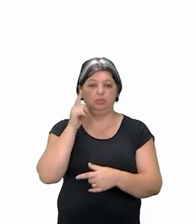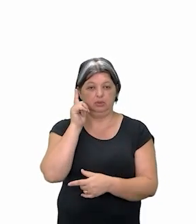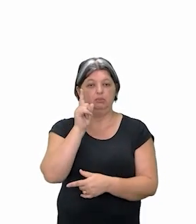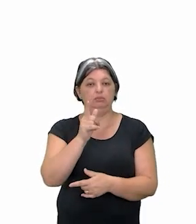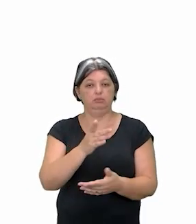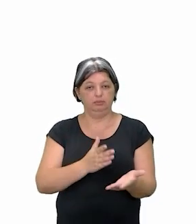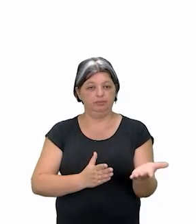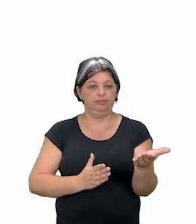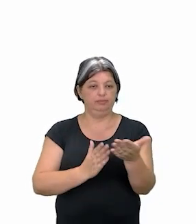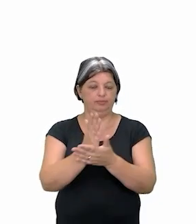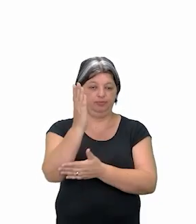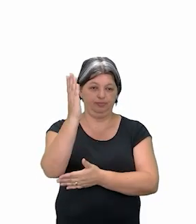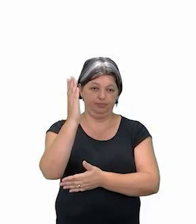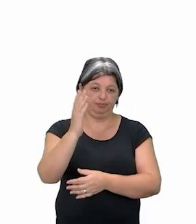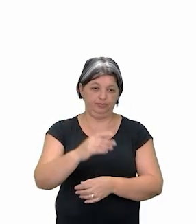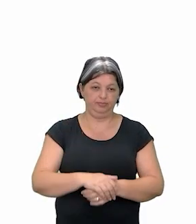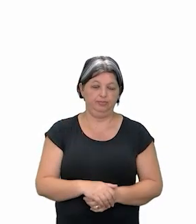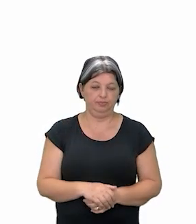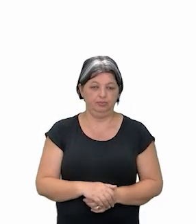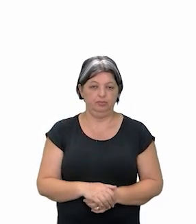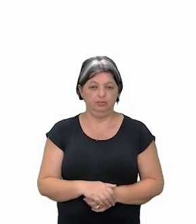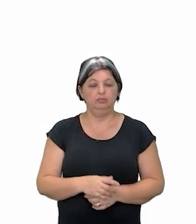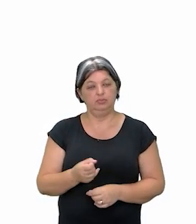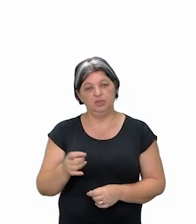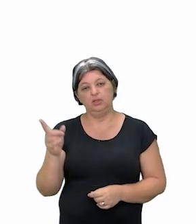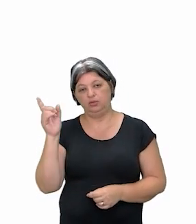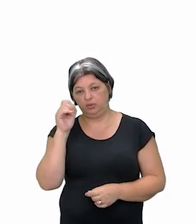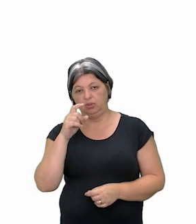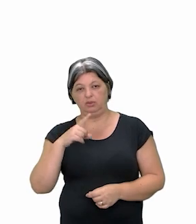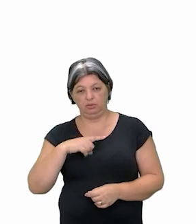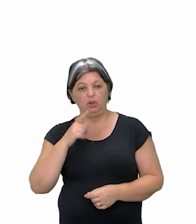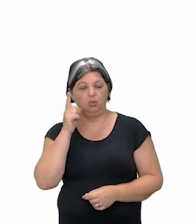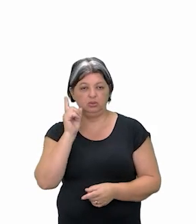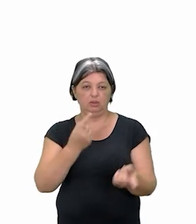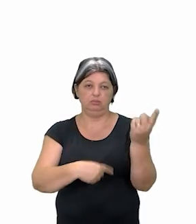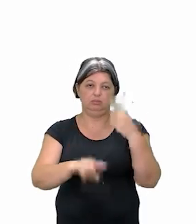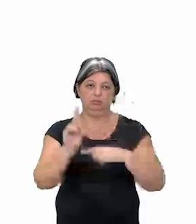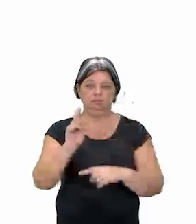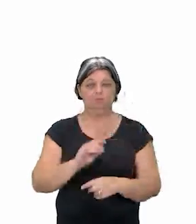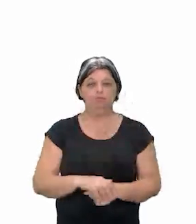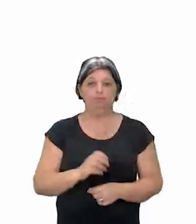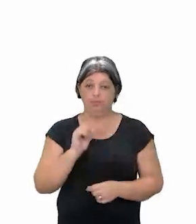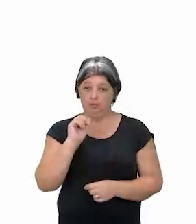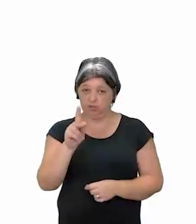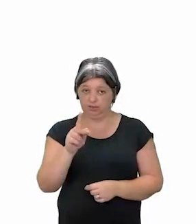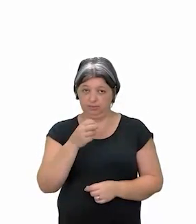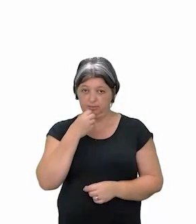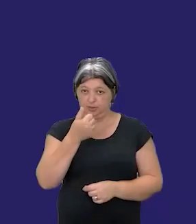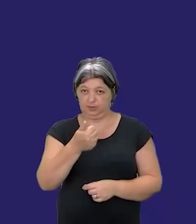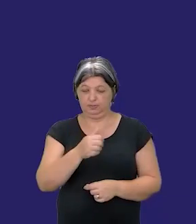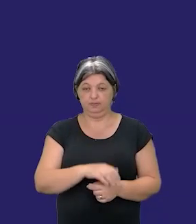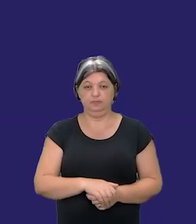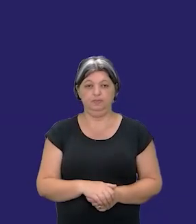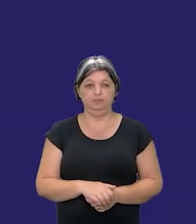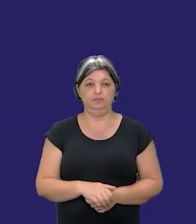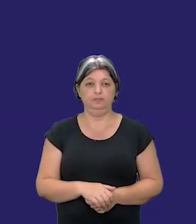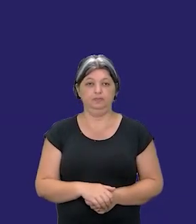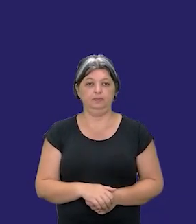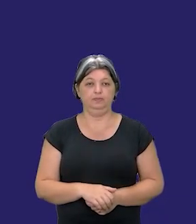superando aí as dificuldades que a gente possa vir a ter. Tudo bem? Vou tomar uma aguinha.